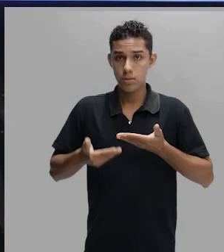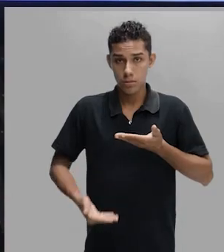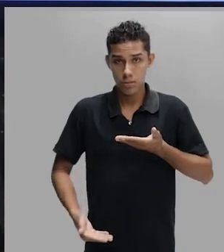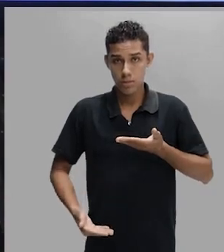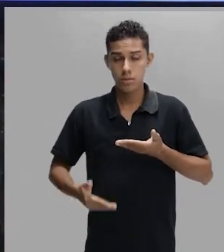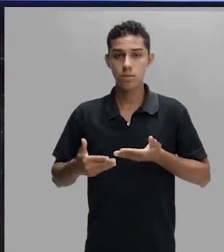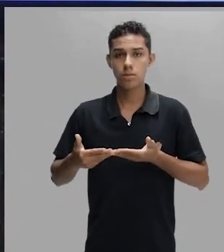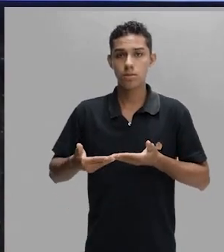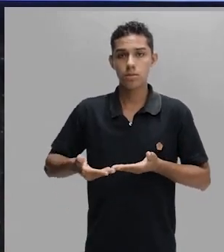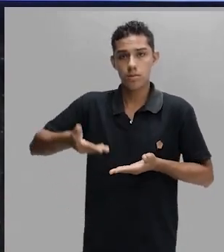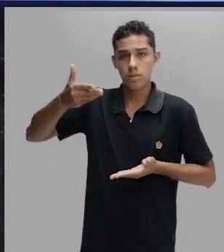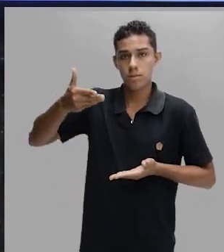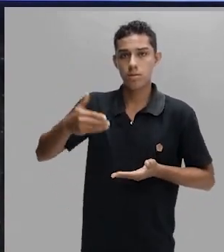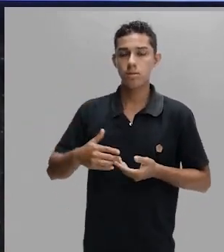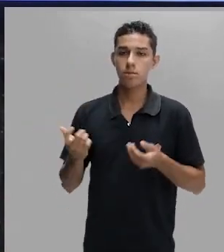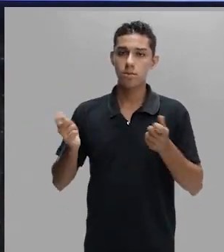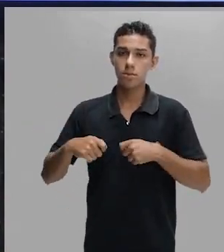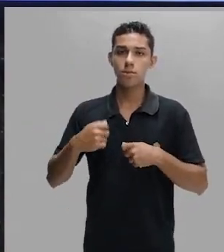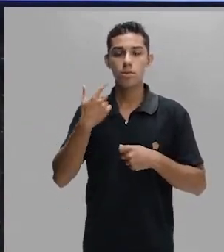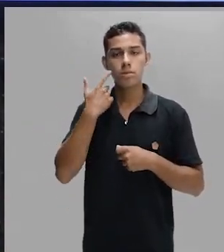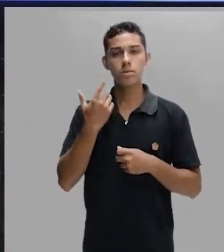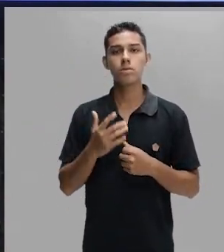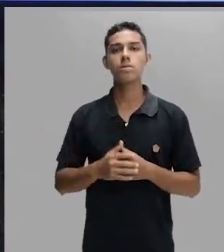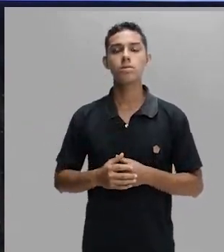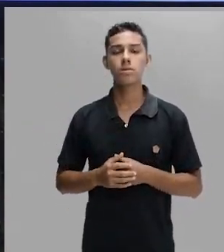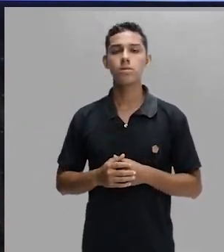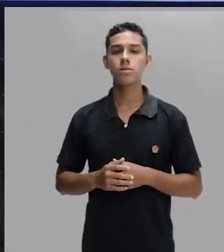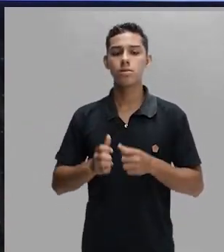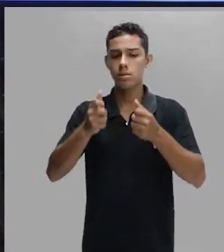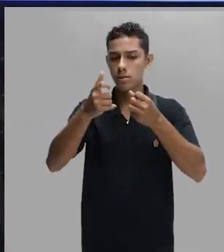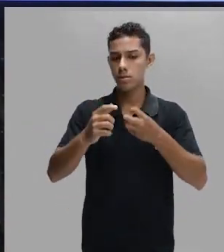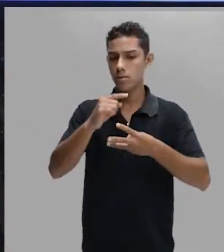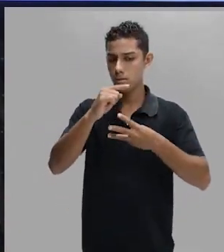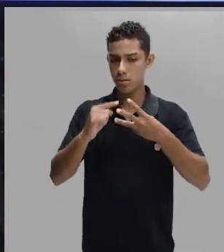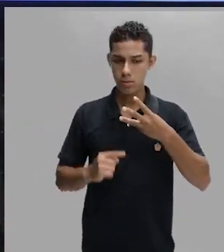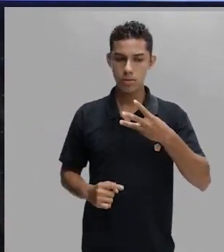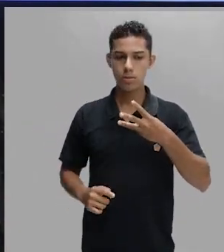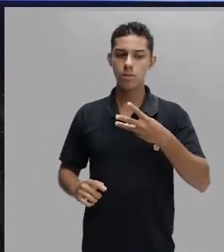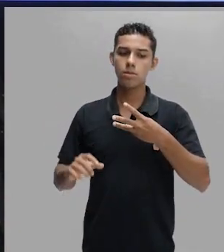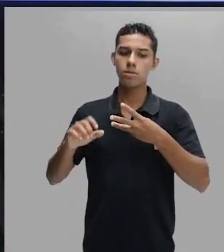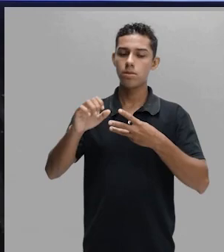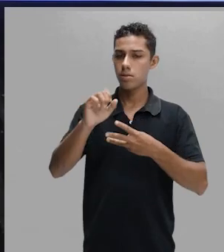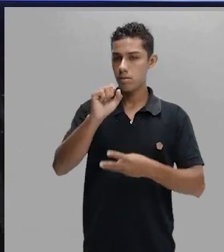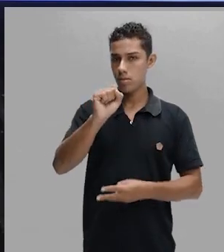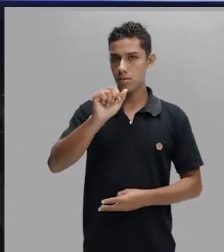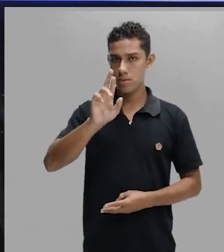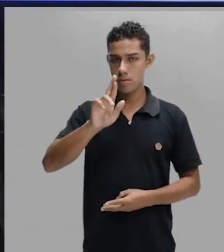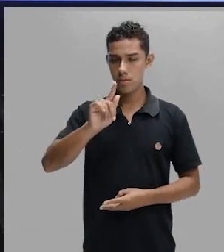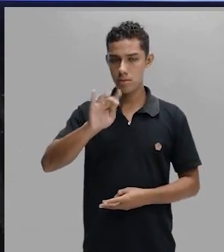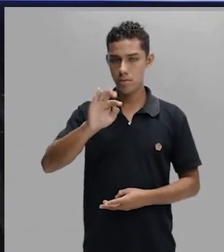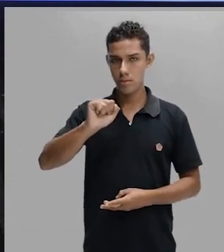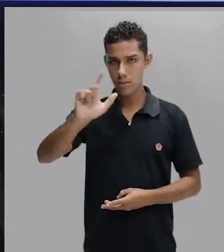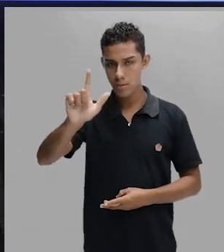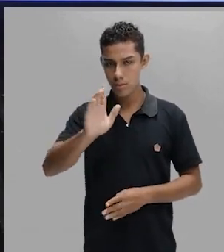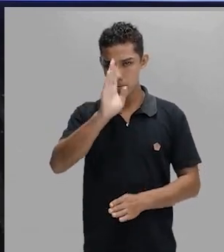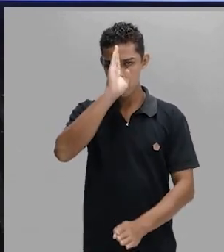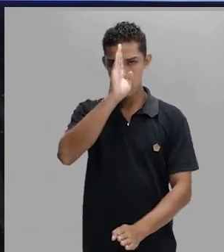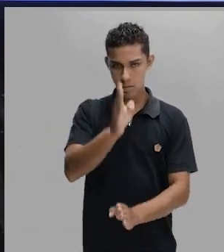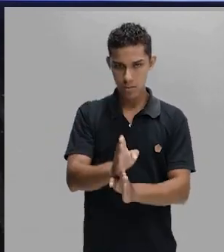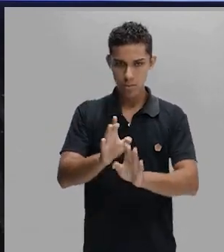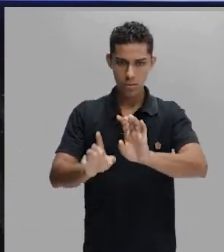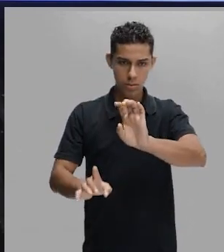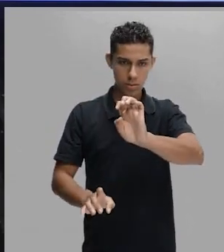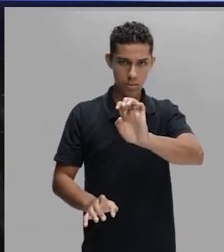e superior. Esse é o plano transverso. De todos os planos. Plano sagital corta no meio, dividindo em direita e